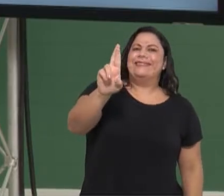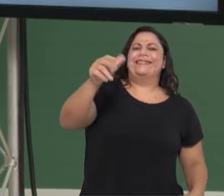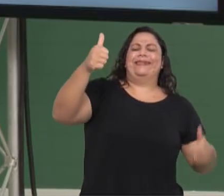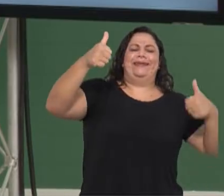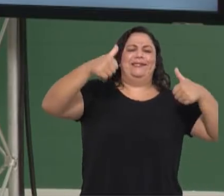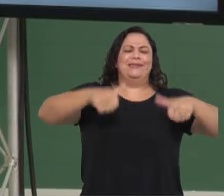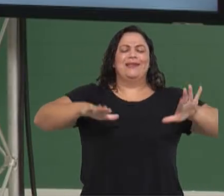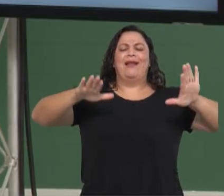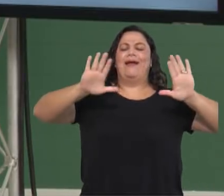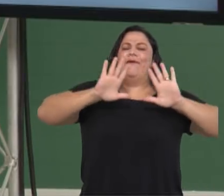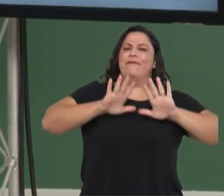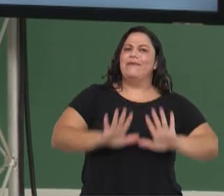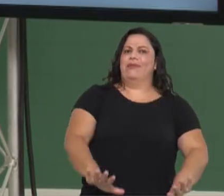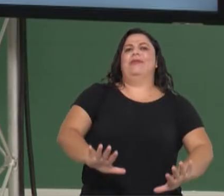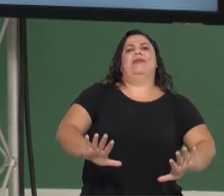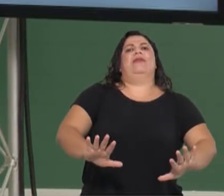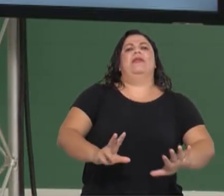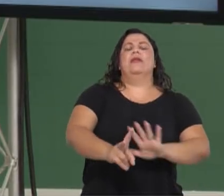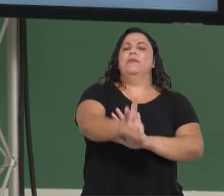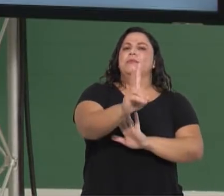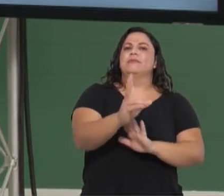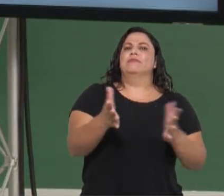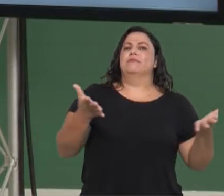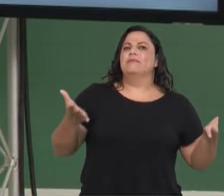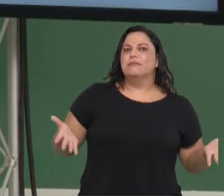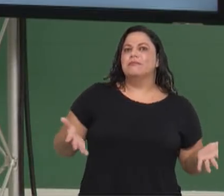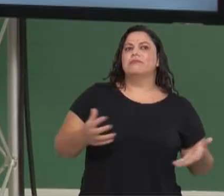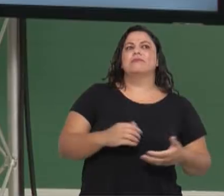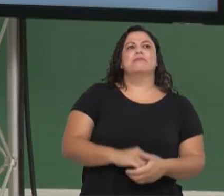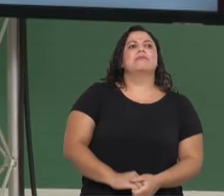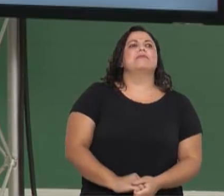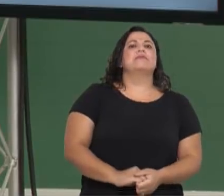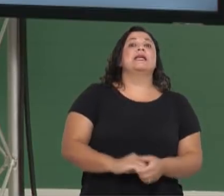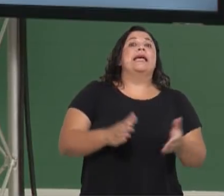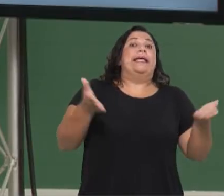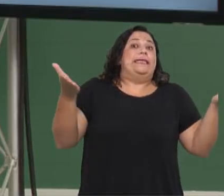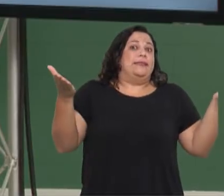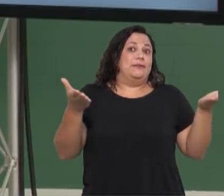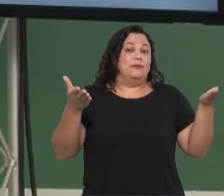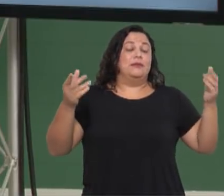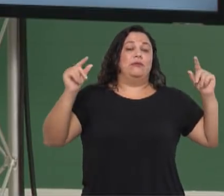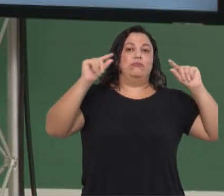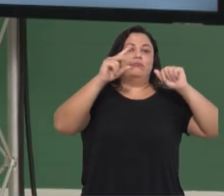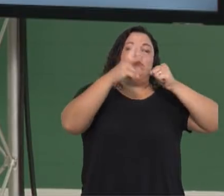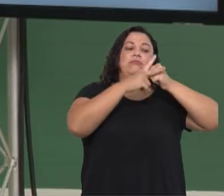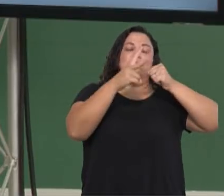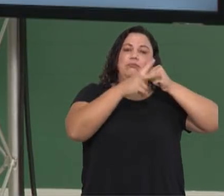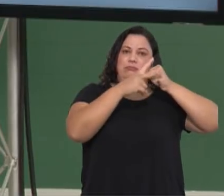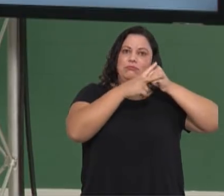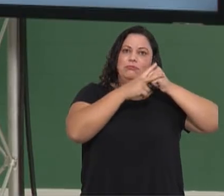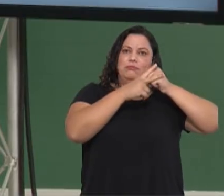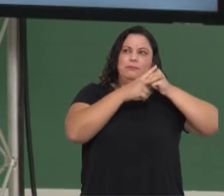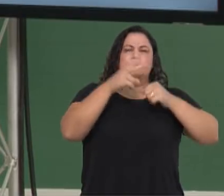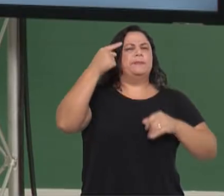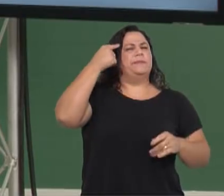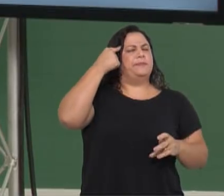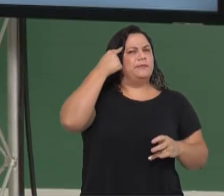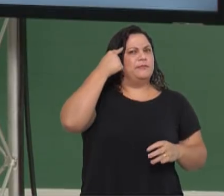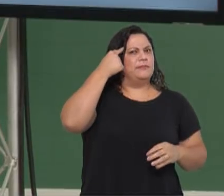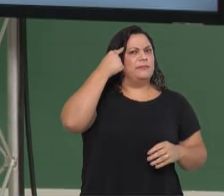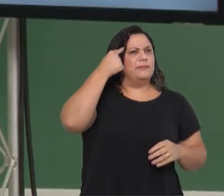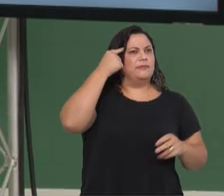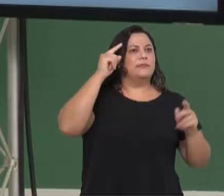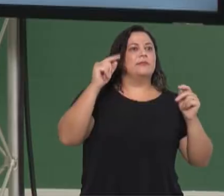permanecer. Também. Então, aqui, estes verbos, pense,